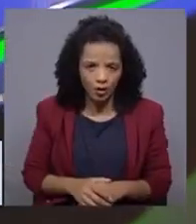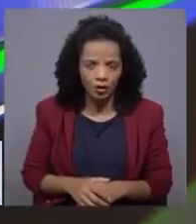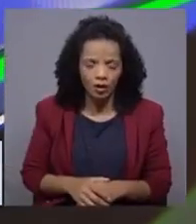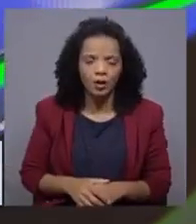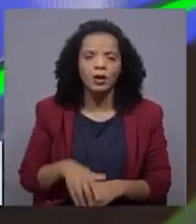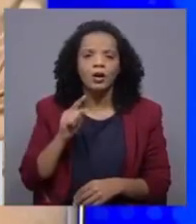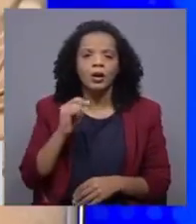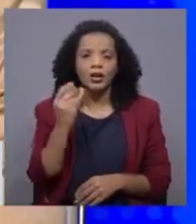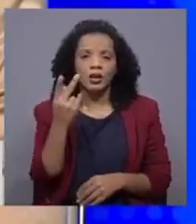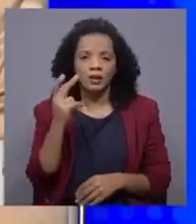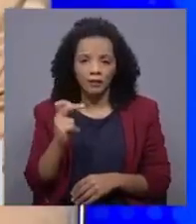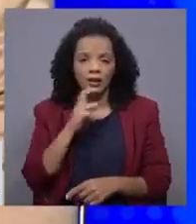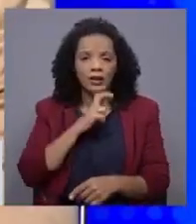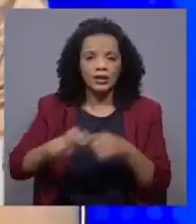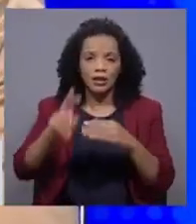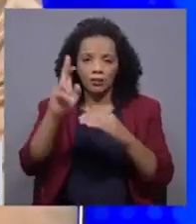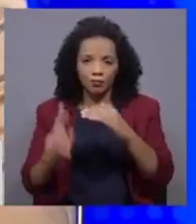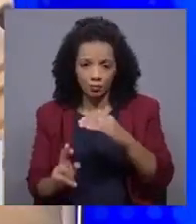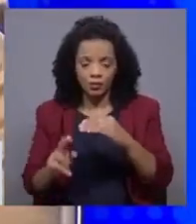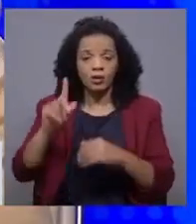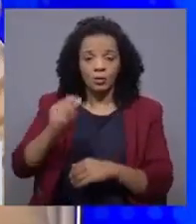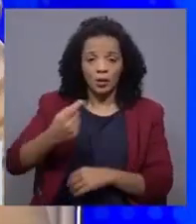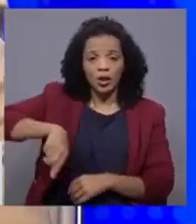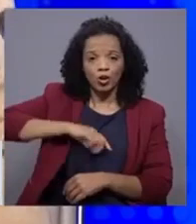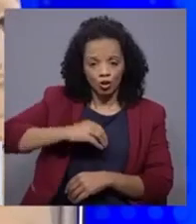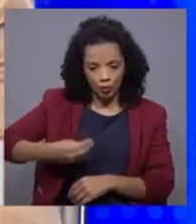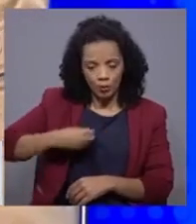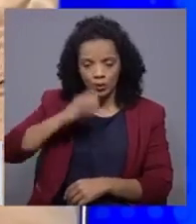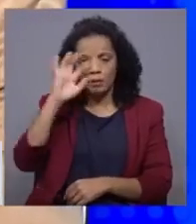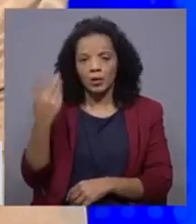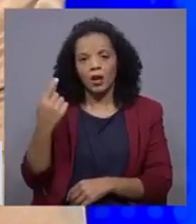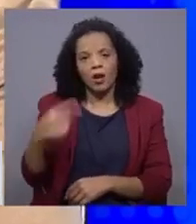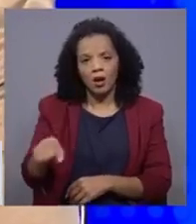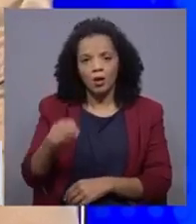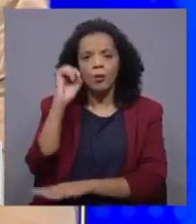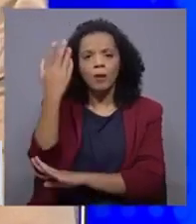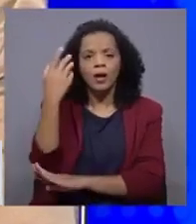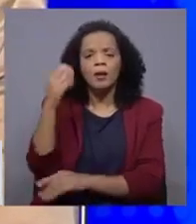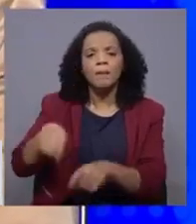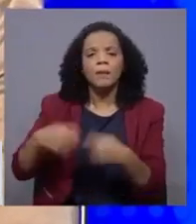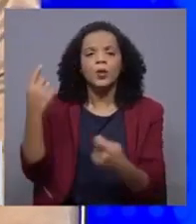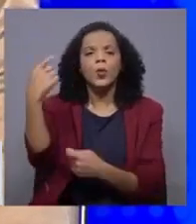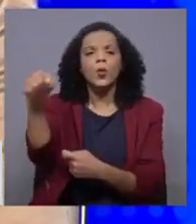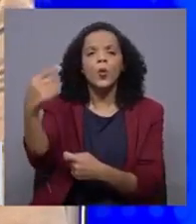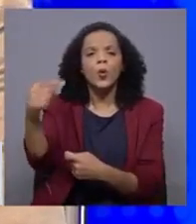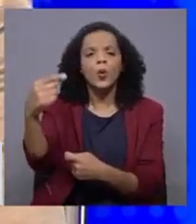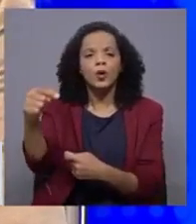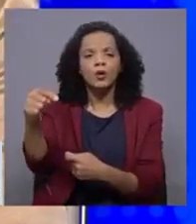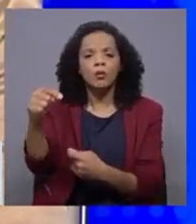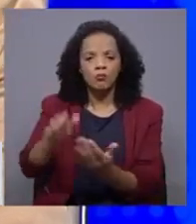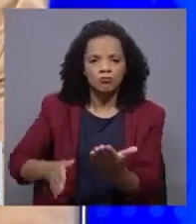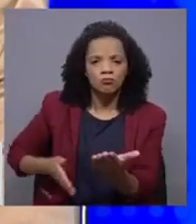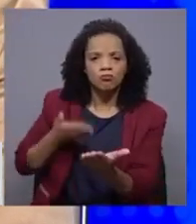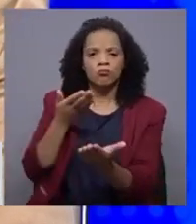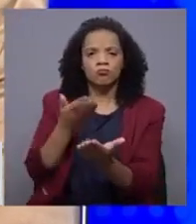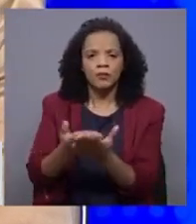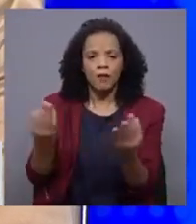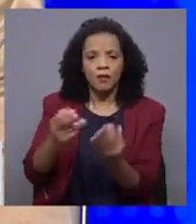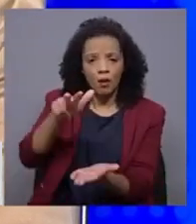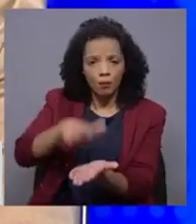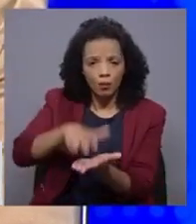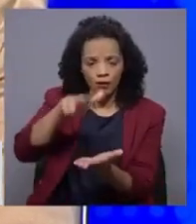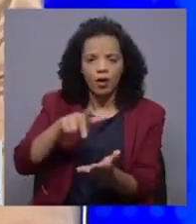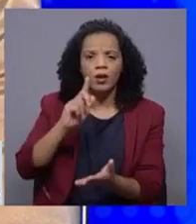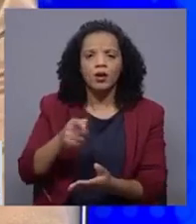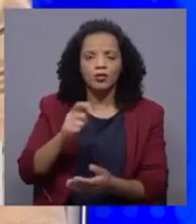a descida do IVA da eletricidade, em que também temos preocupações ambientais. O PAN foi o único partido a apresentar uma alternativa que foi aprovada, que foi